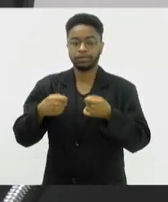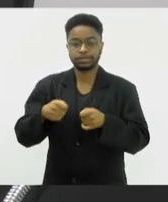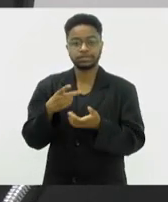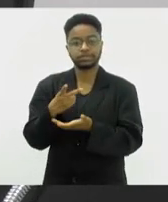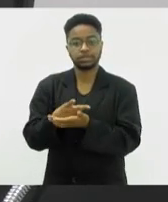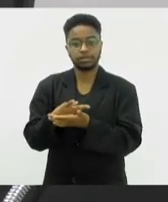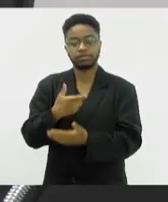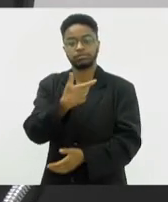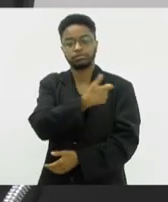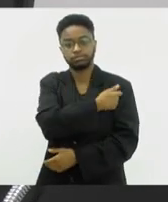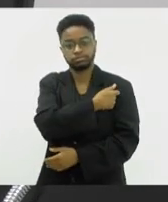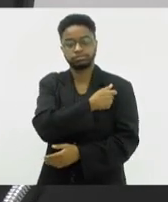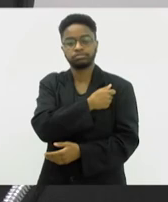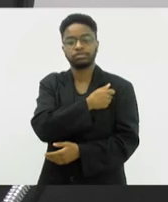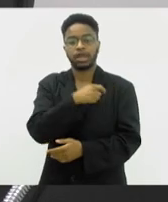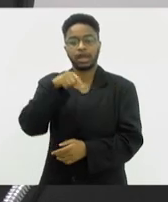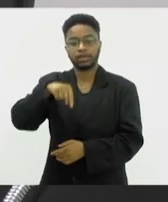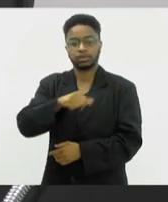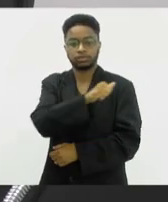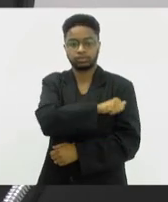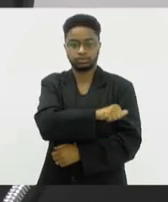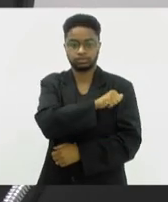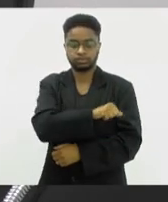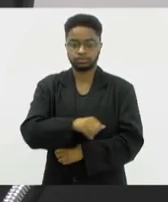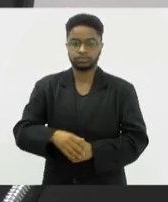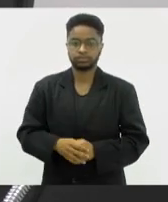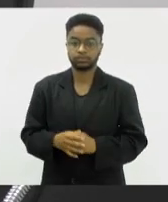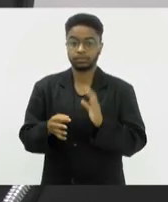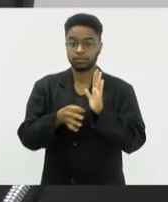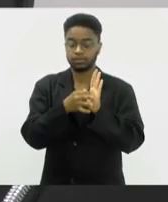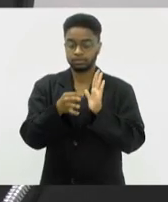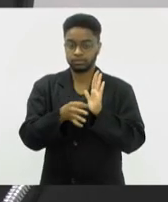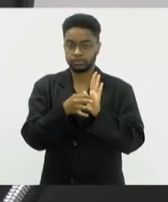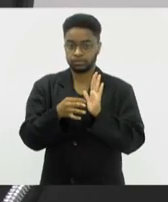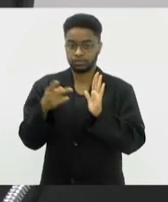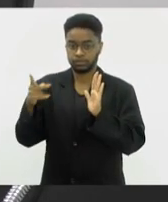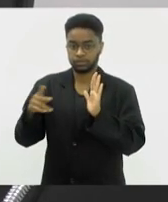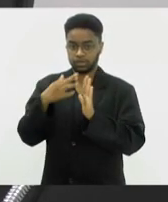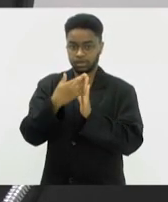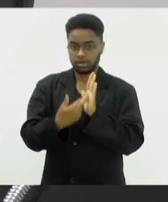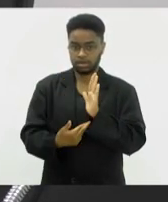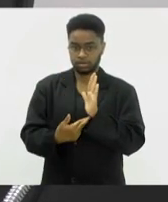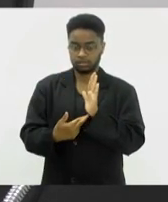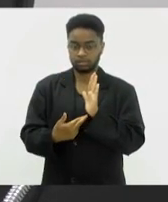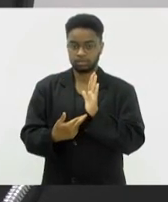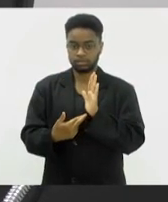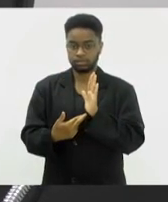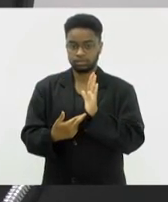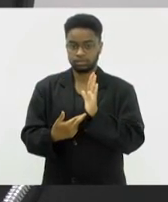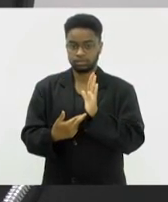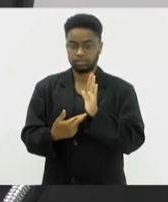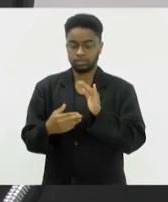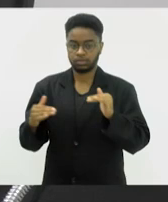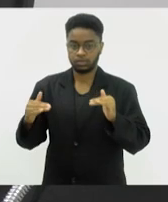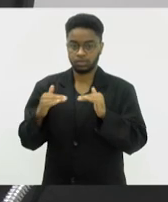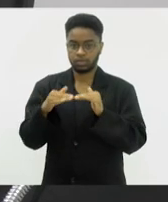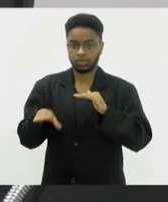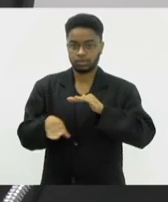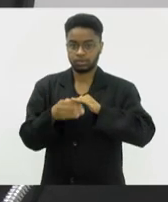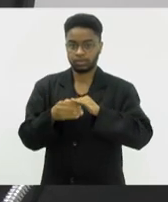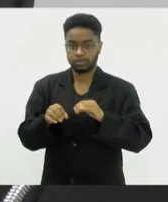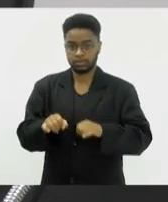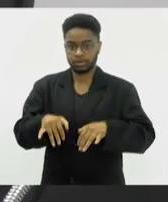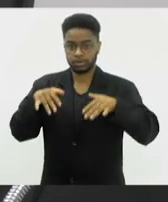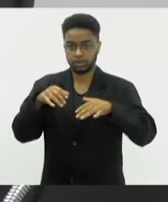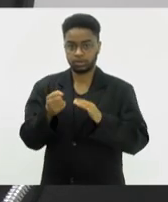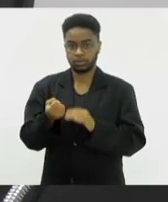vacinas atualizado no âmbito do Estado do Rio de Janeiro. O parecer do relator é favorável à emenda de plenário